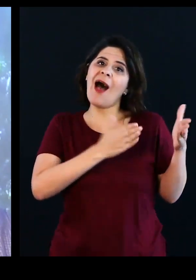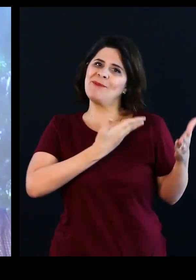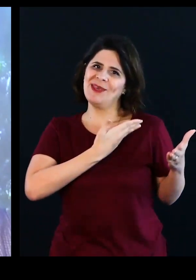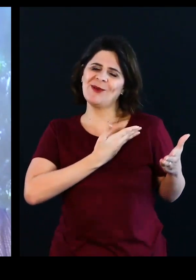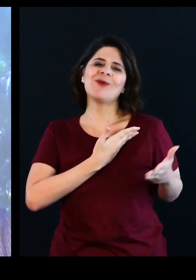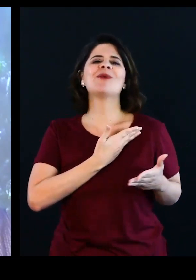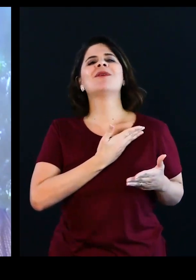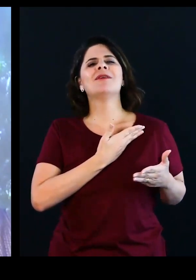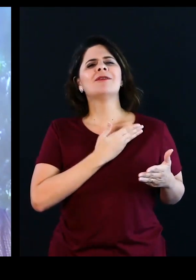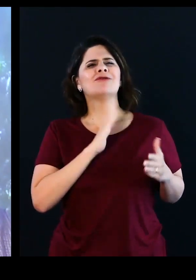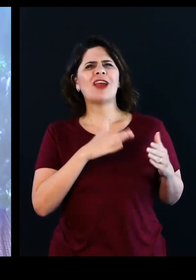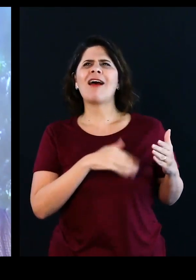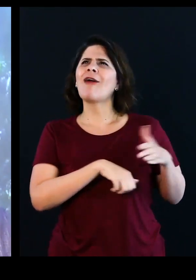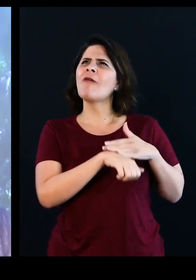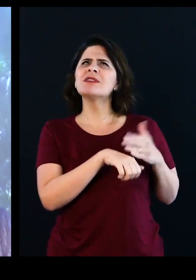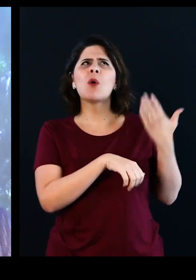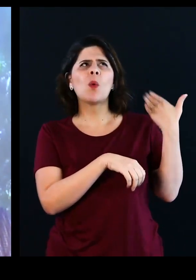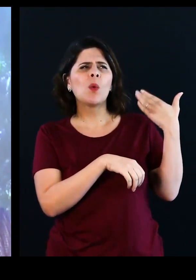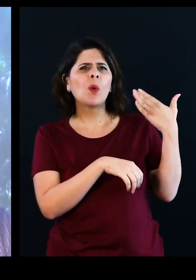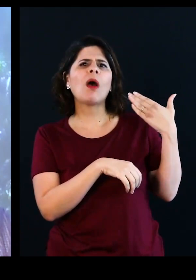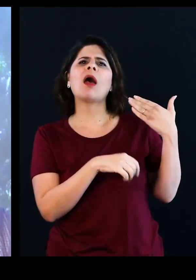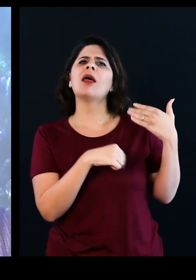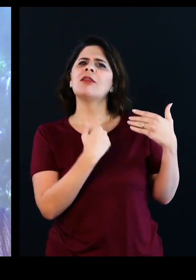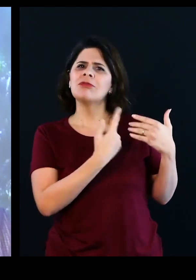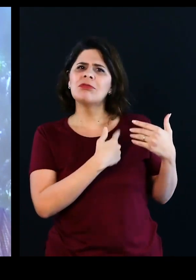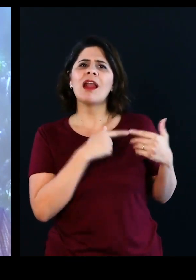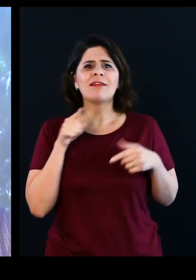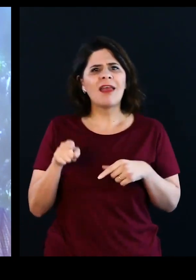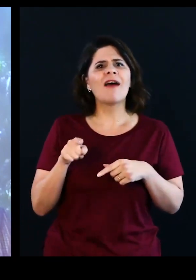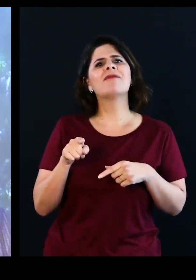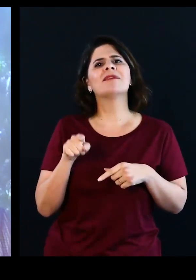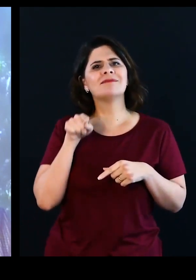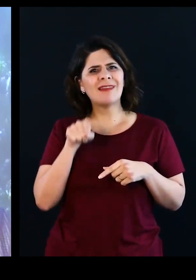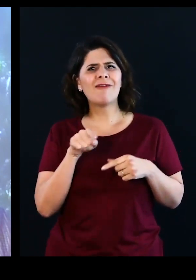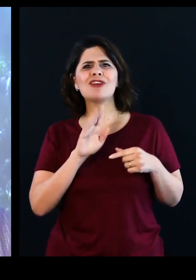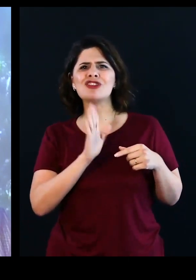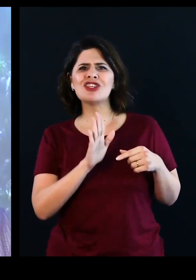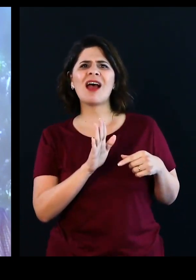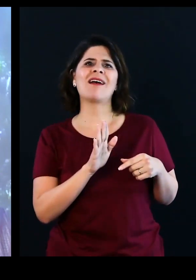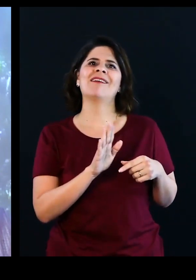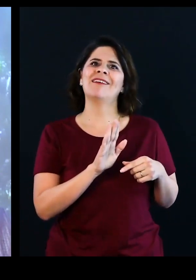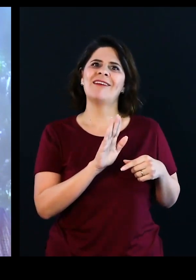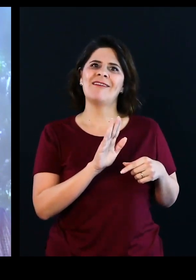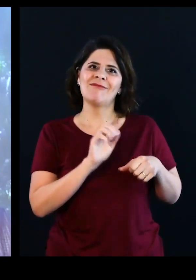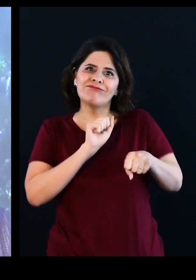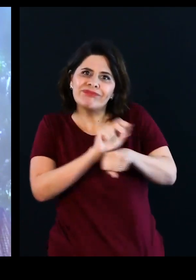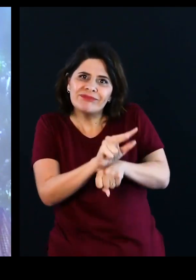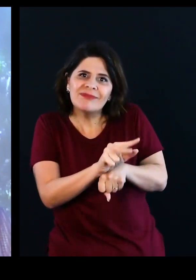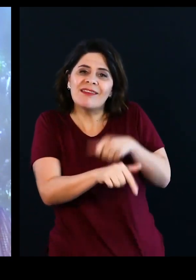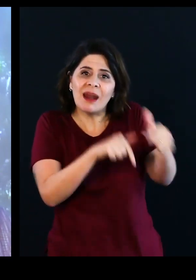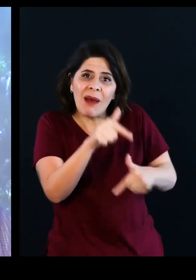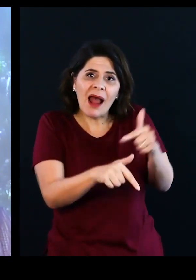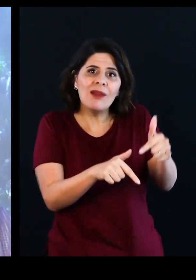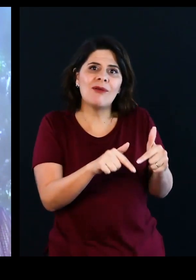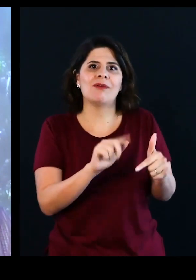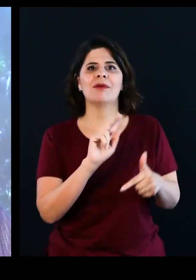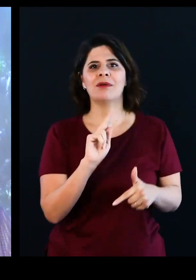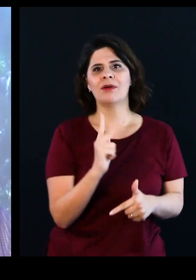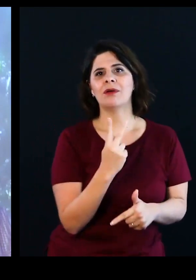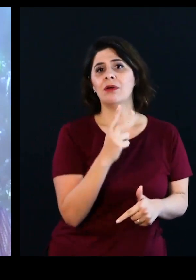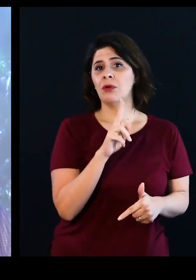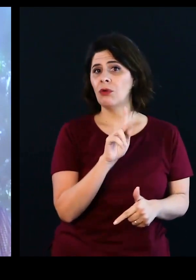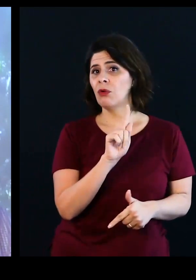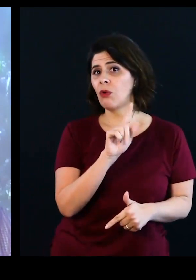do ar, que nos conhecemos quando ele assumia o GIF já há alguns anos, Hugo Barreto, que eu tenho